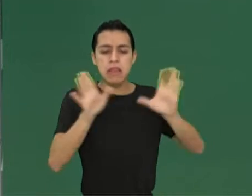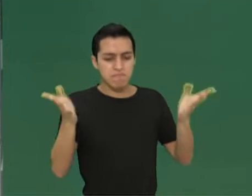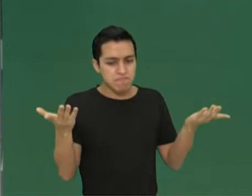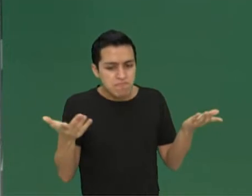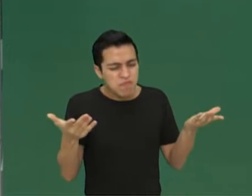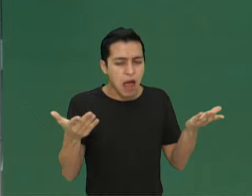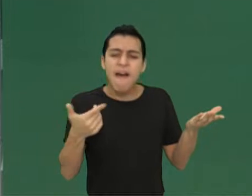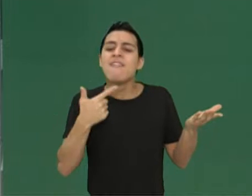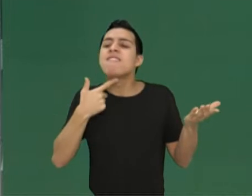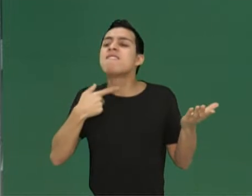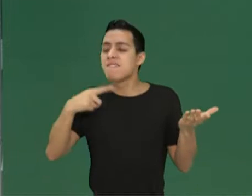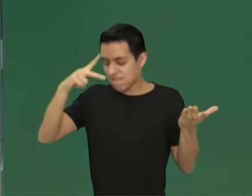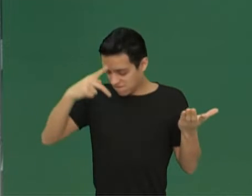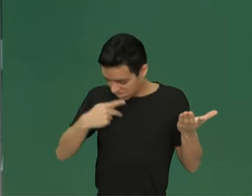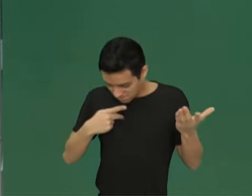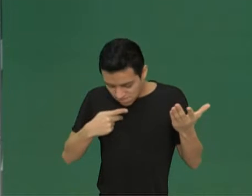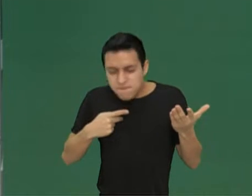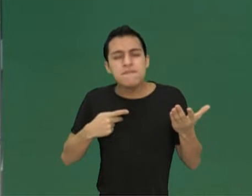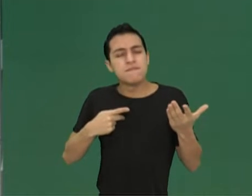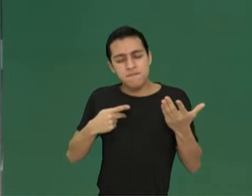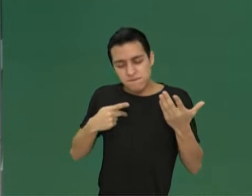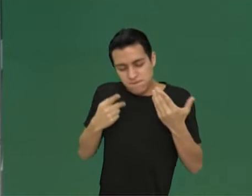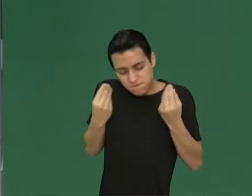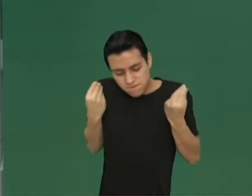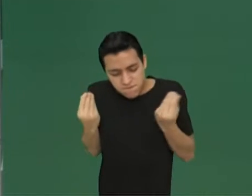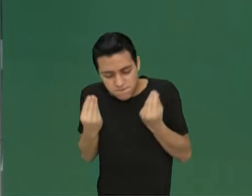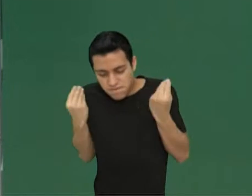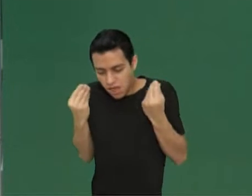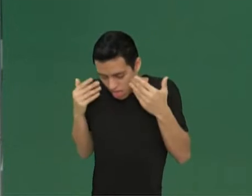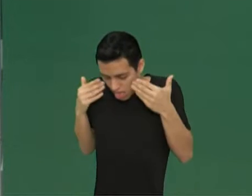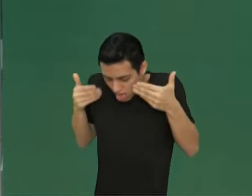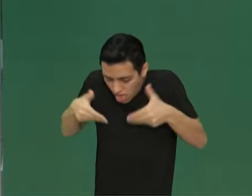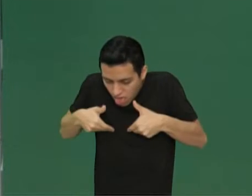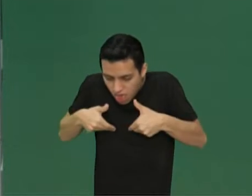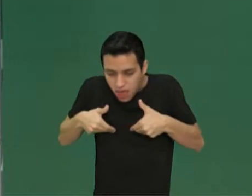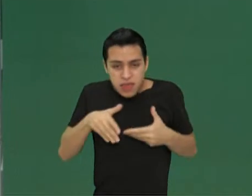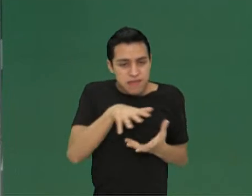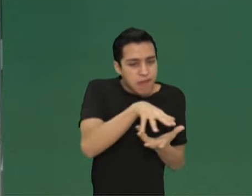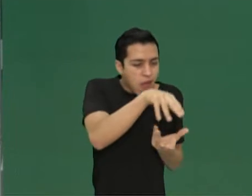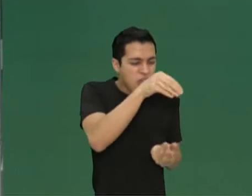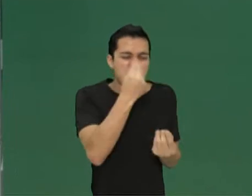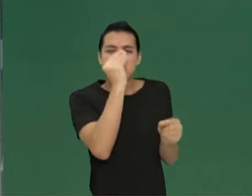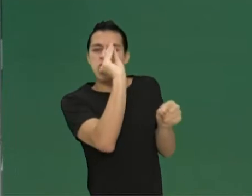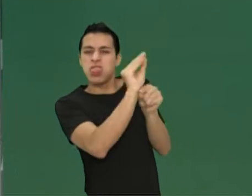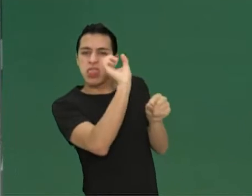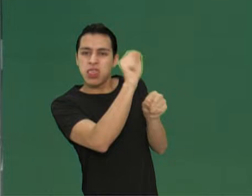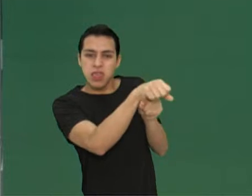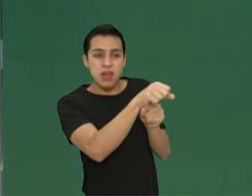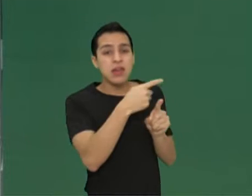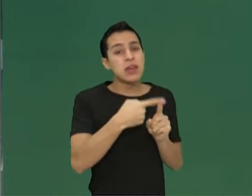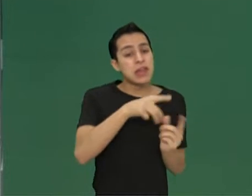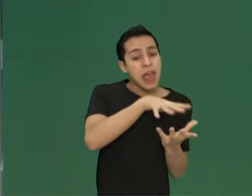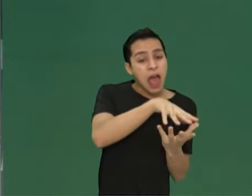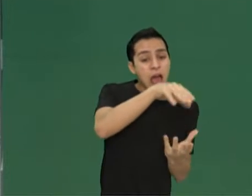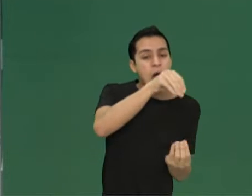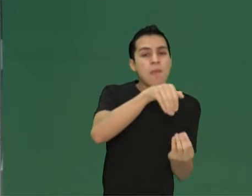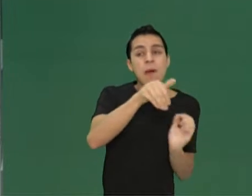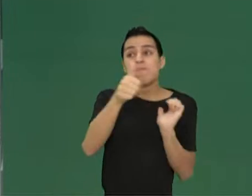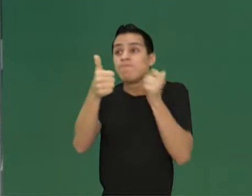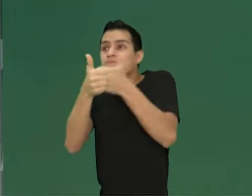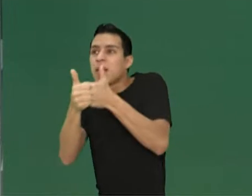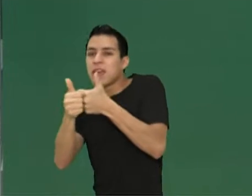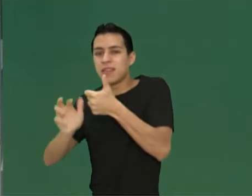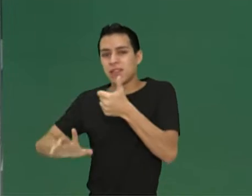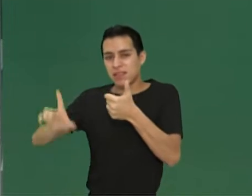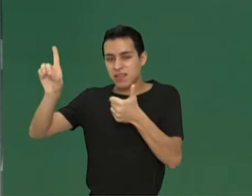escolhe seguir as vontades do corpo, né, em vez das vontades da alma, né, e a alma seria aquilo que está mais próximo de Deus, portanto